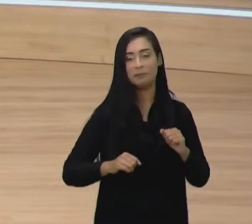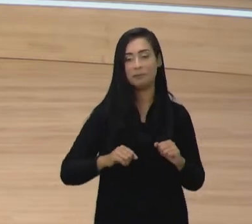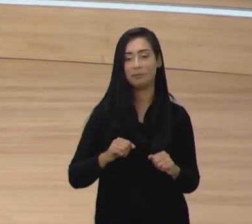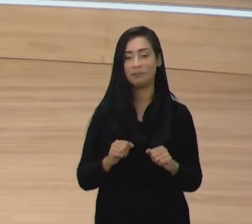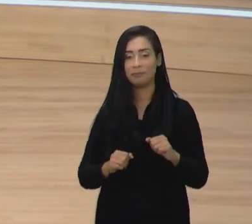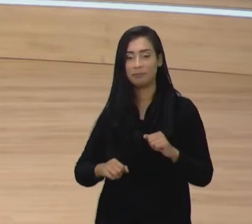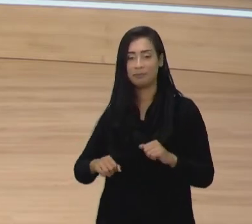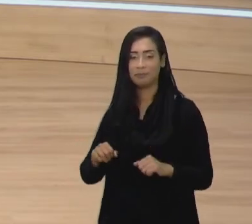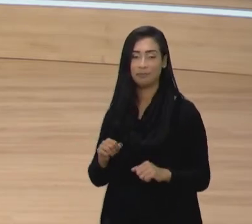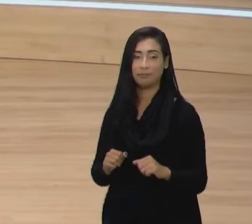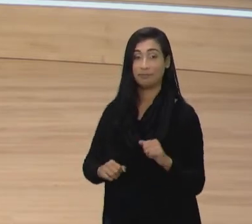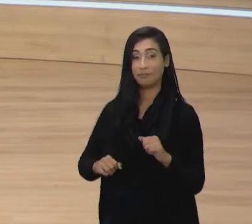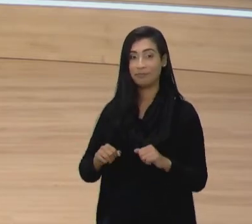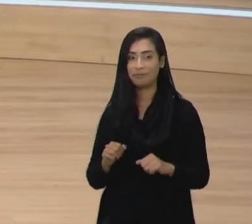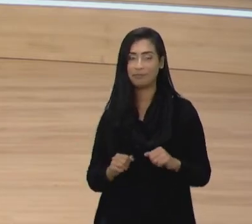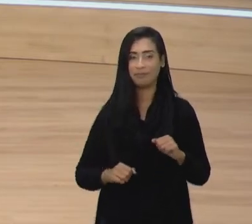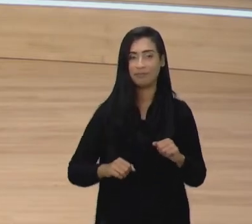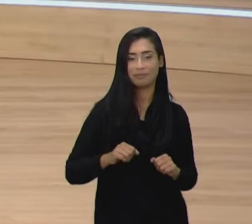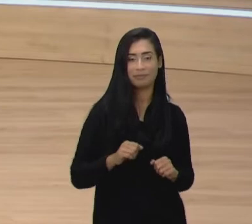Base.